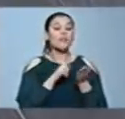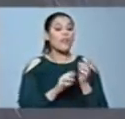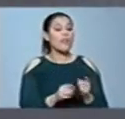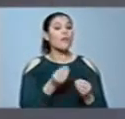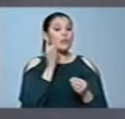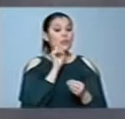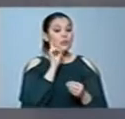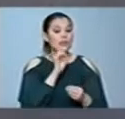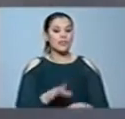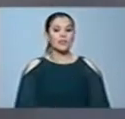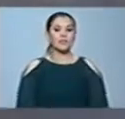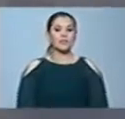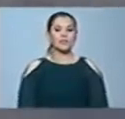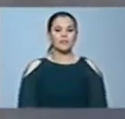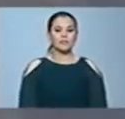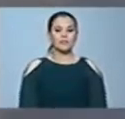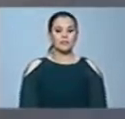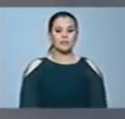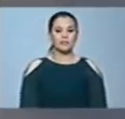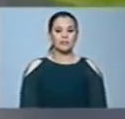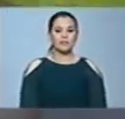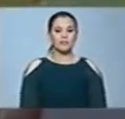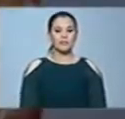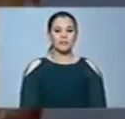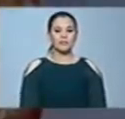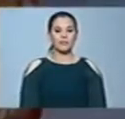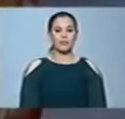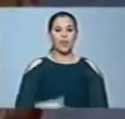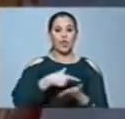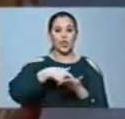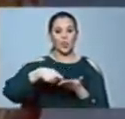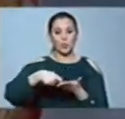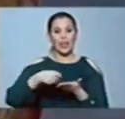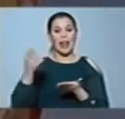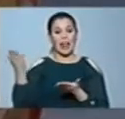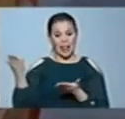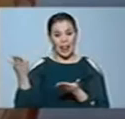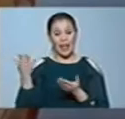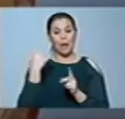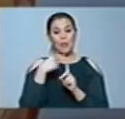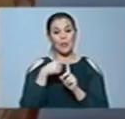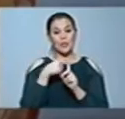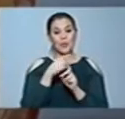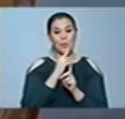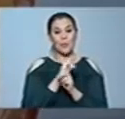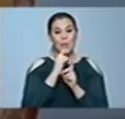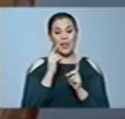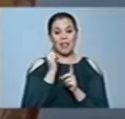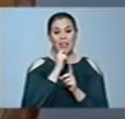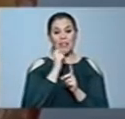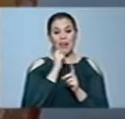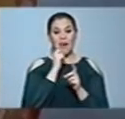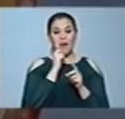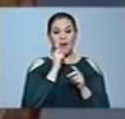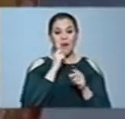pedacinho aqui vamos ser generosos neste domingo tem a vantagem de nos deixar não só espalhar muito